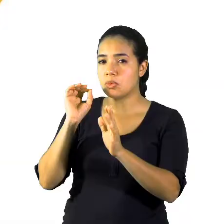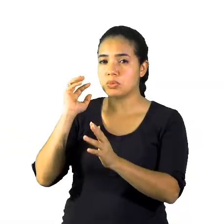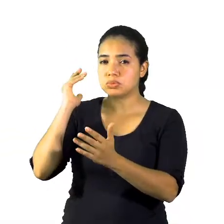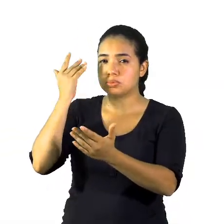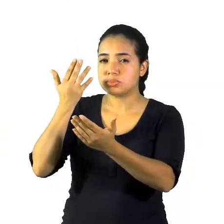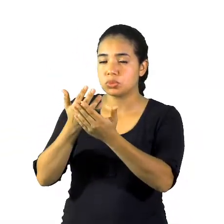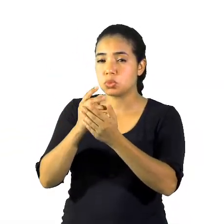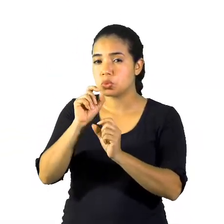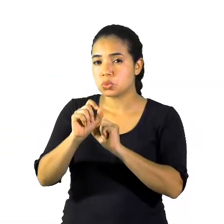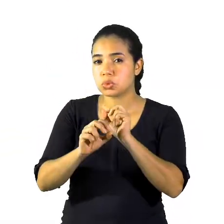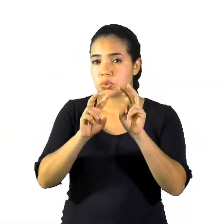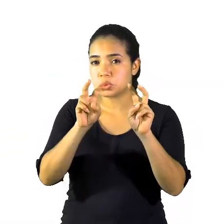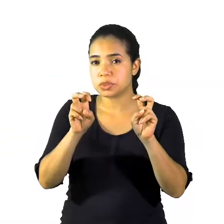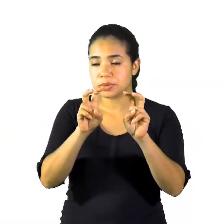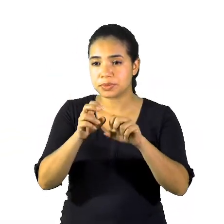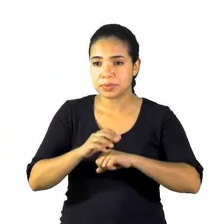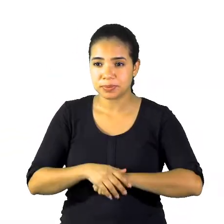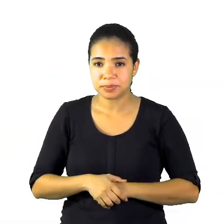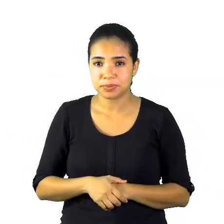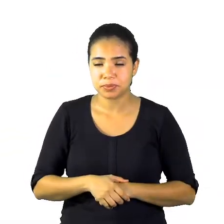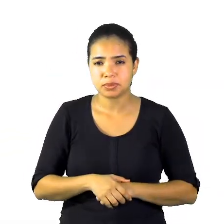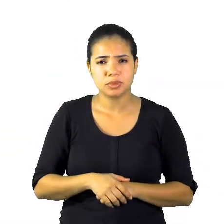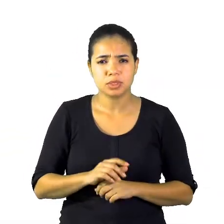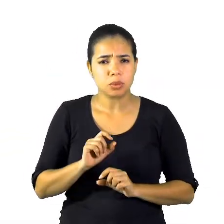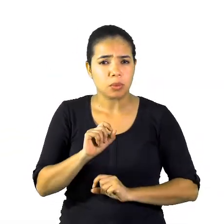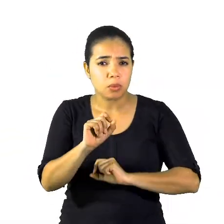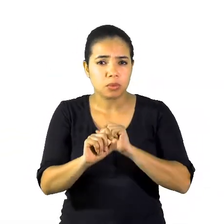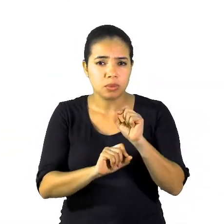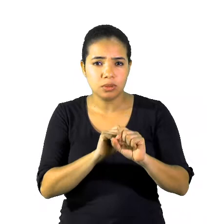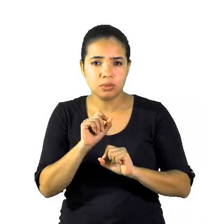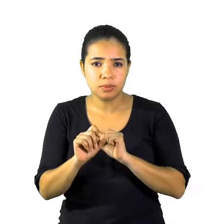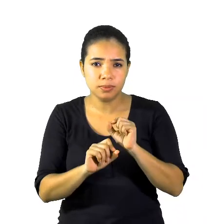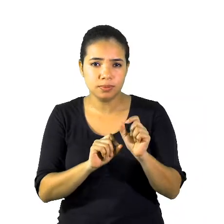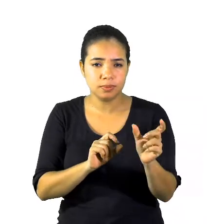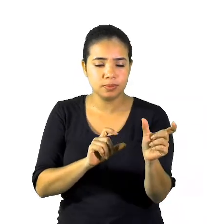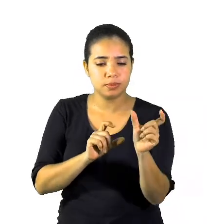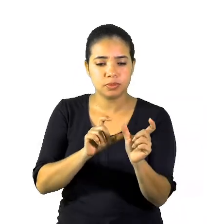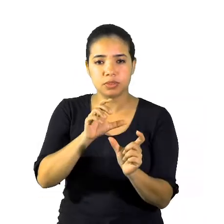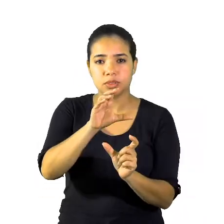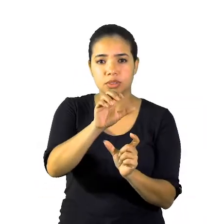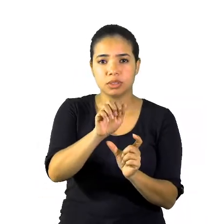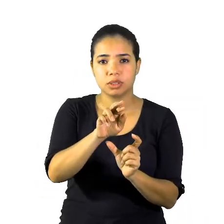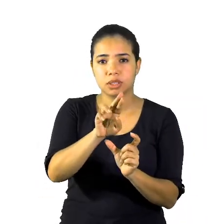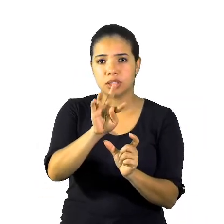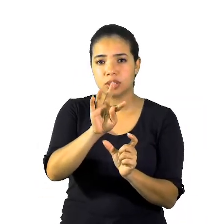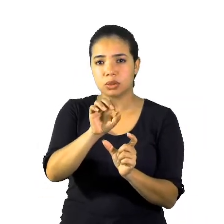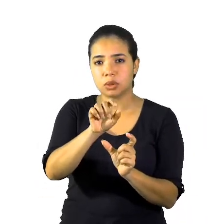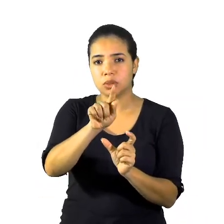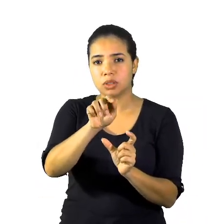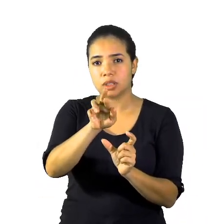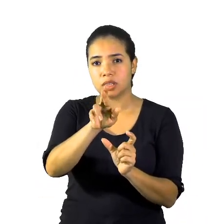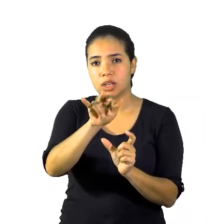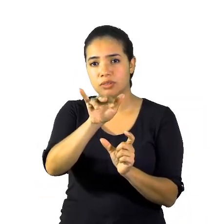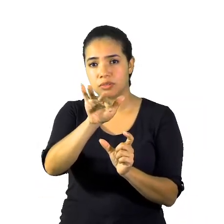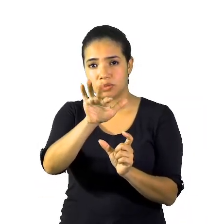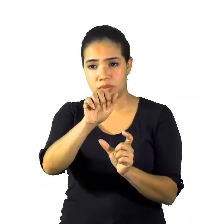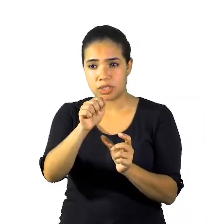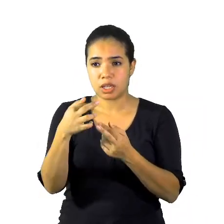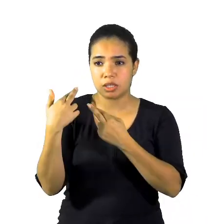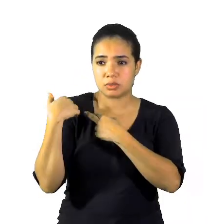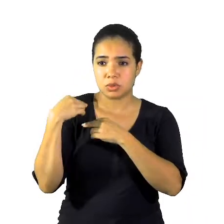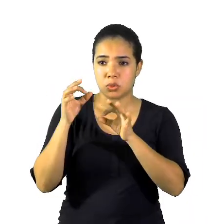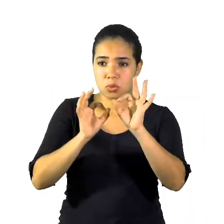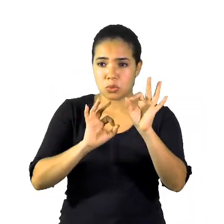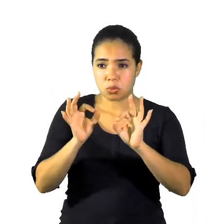Vamos lá? Primeiramente, o que vem a ser cartografia? Cartografia é a área do conhecimento responsável pela